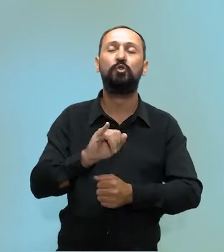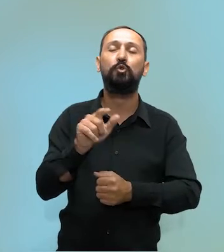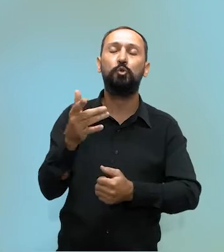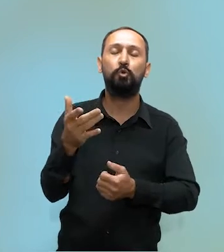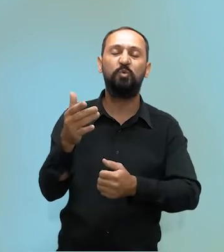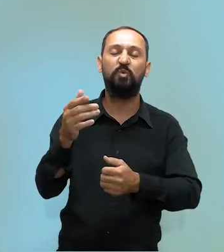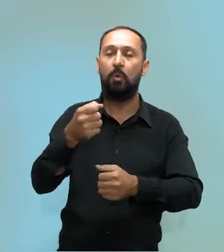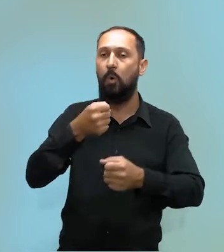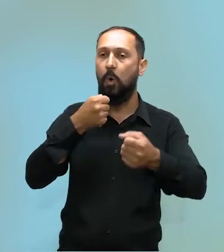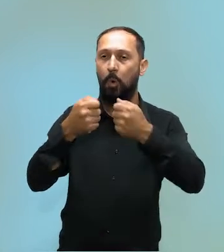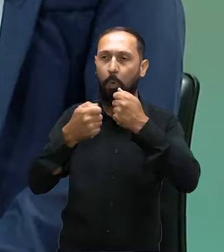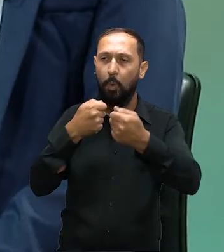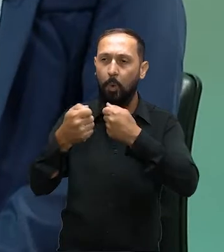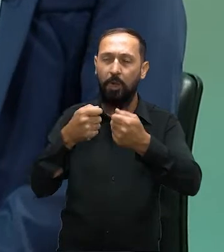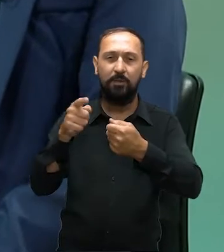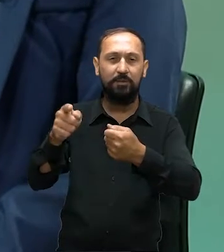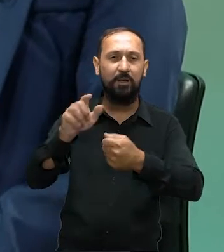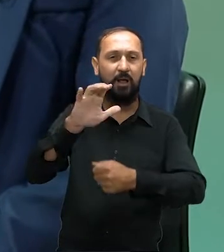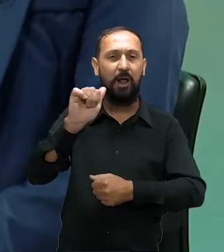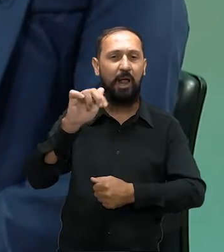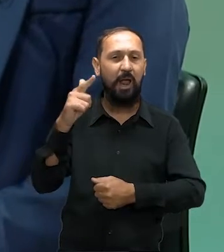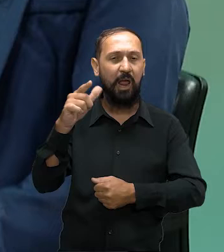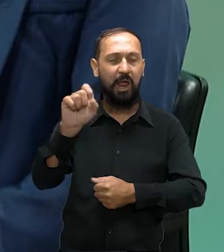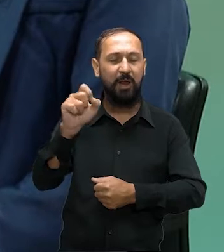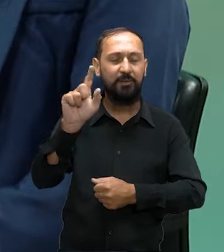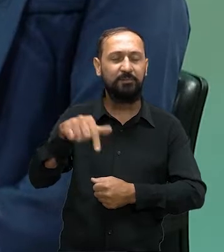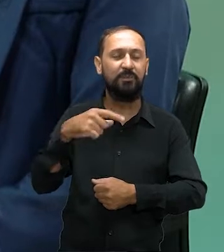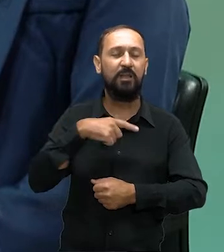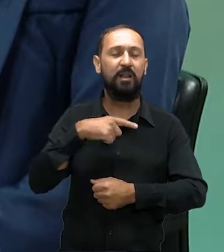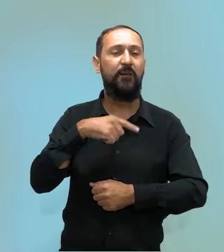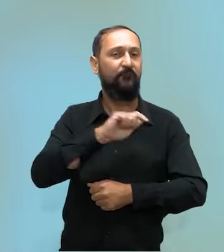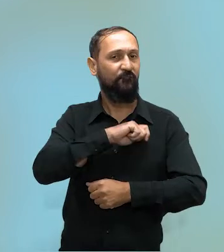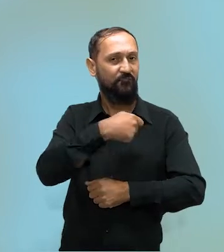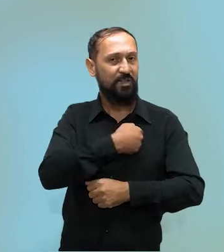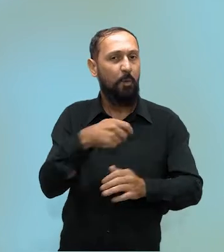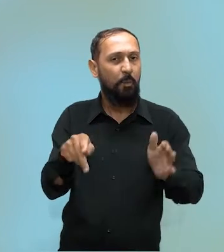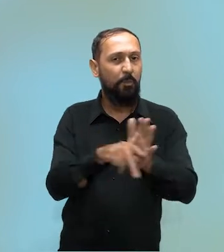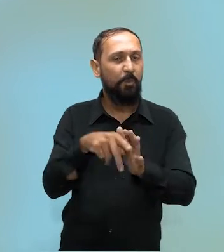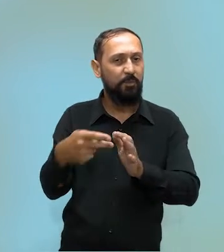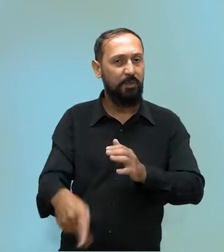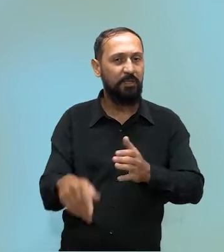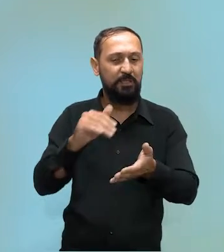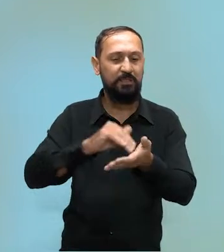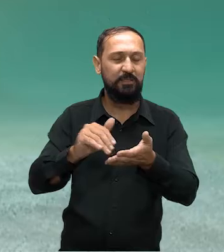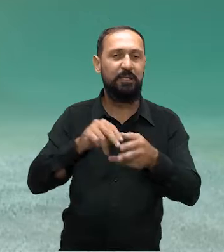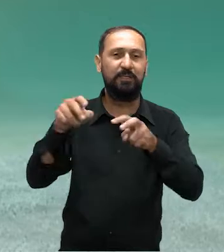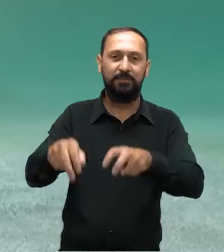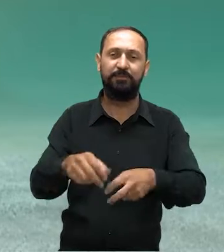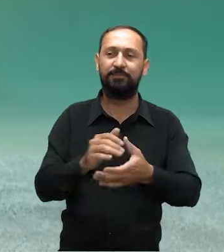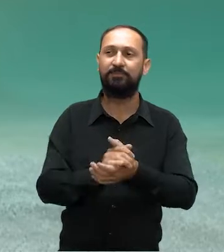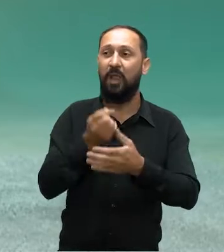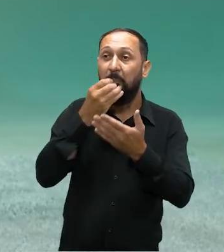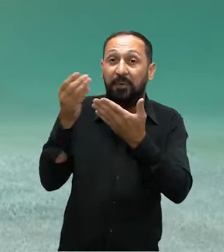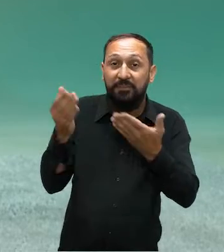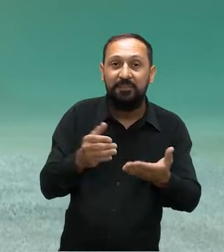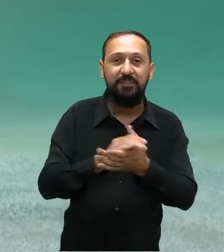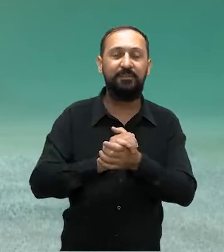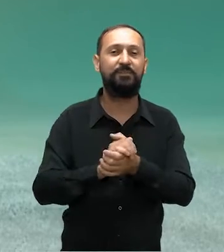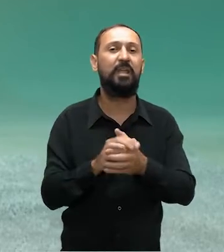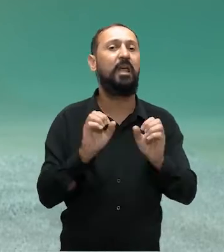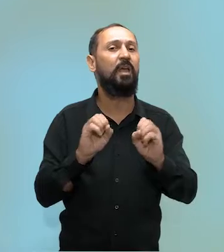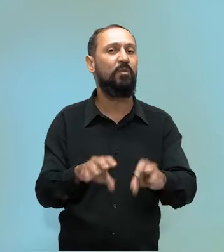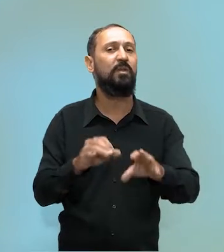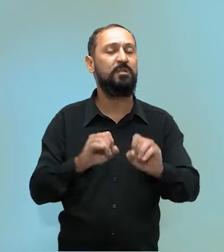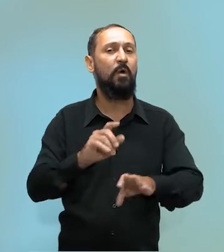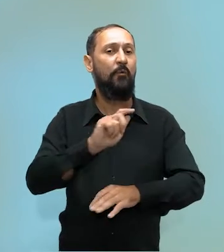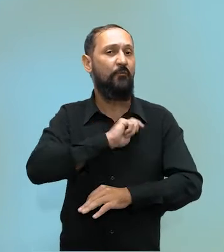nosso entrevistado de hoje, Carlos Antunes, que é fiscal tributário da Cefaz de Mato Grosso do Sul. Seja bem-vindo, Carlos.